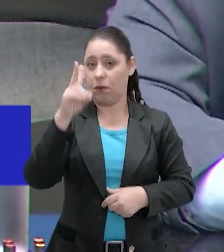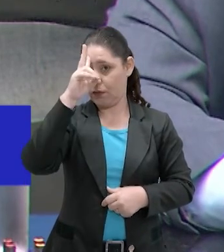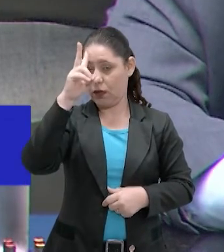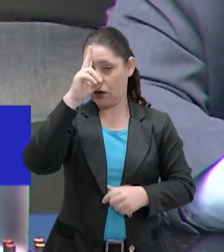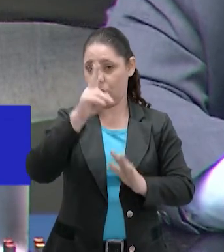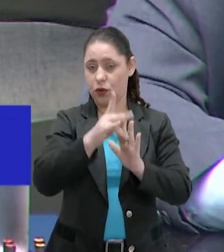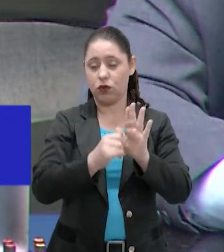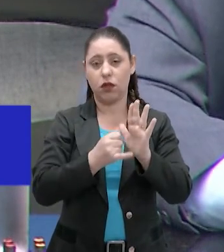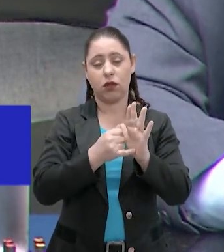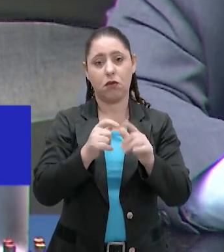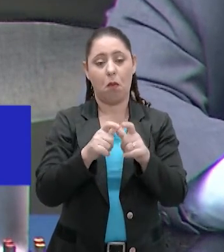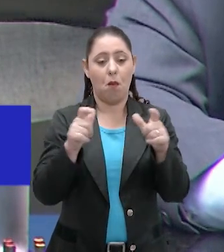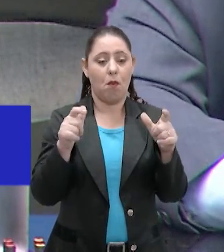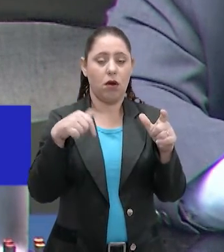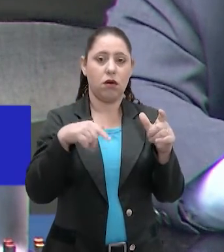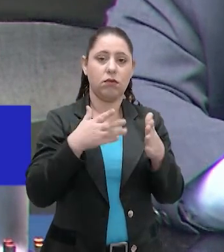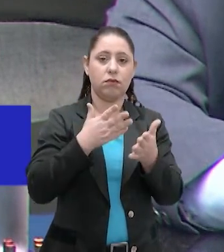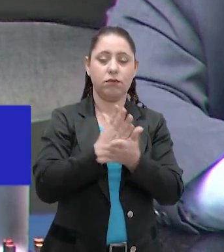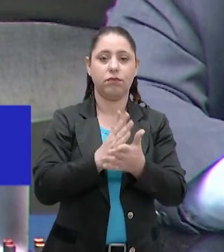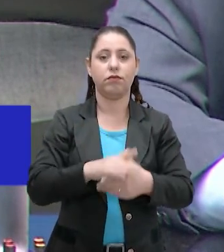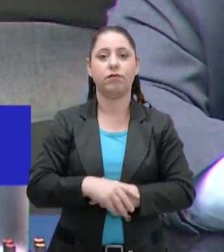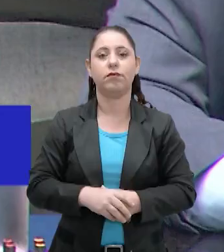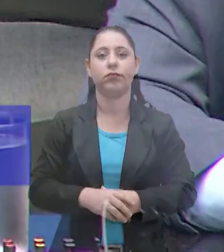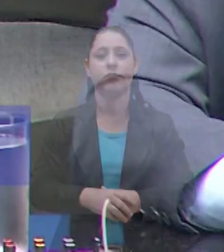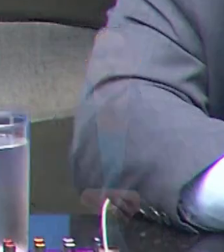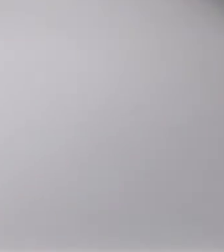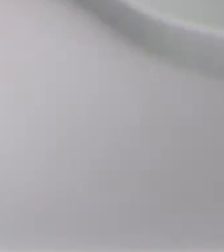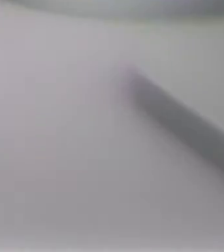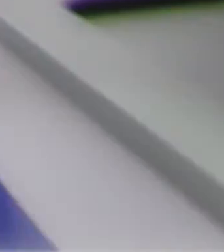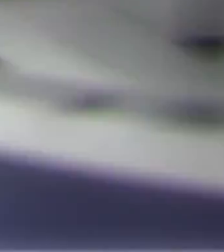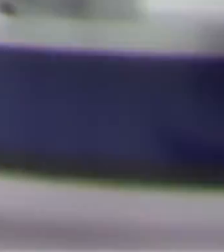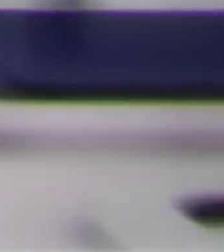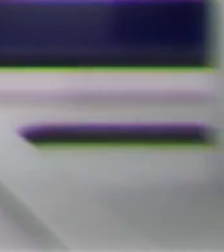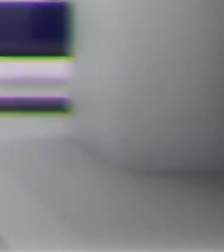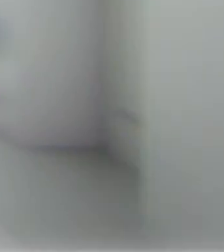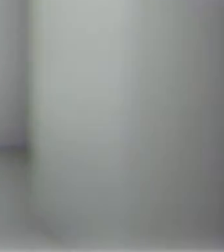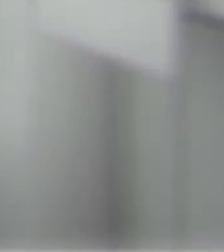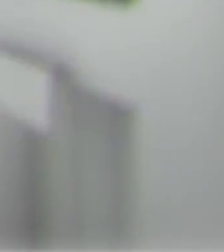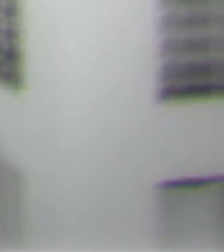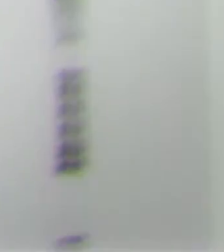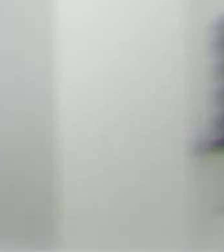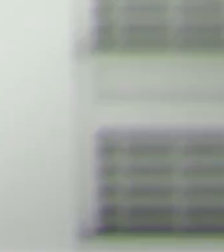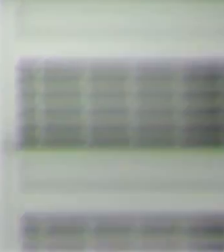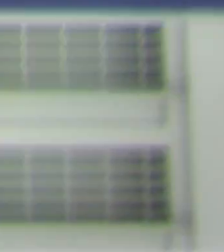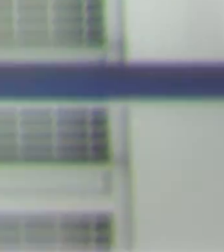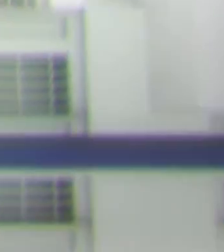Enaltecendo que esse é um dos grandes projetos que nós aprovamos aqui, pós-pandemia.